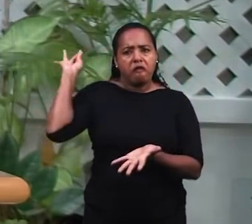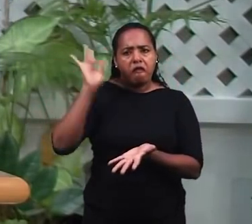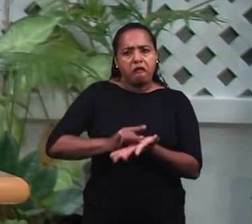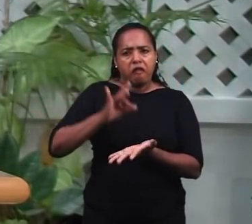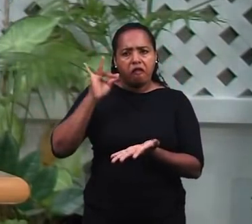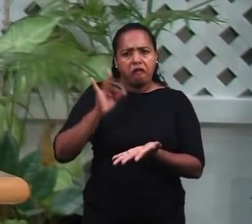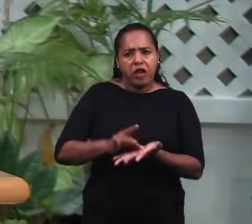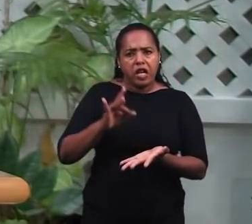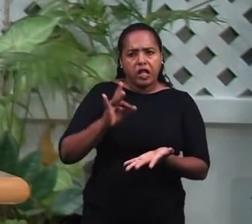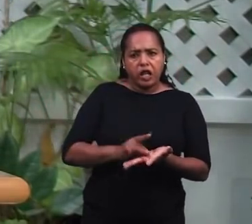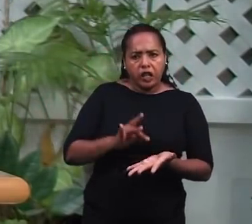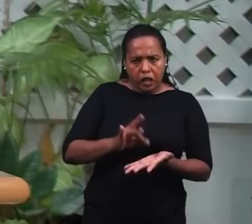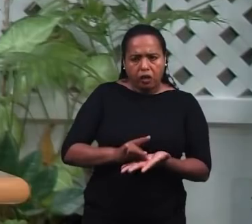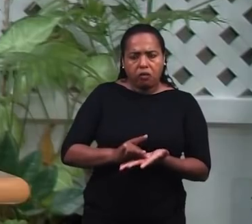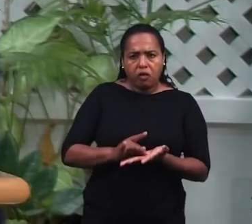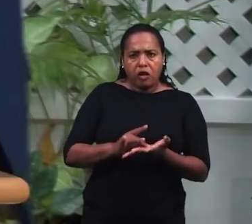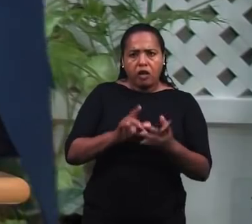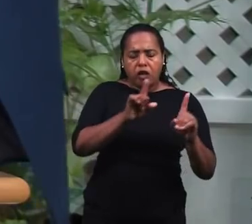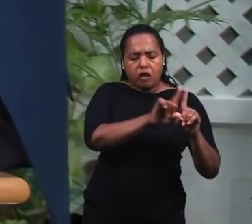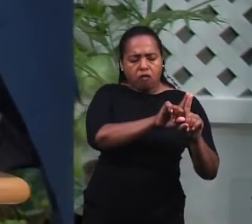estão vivendo do mundo, não